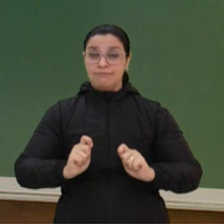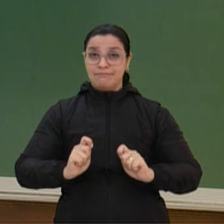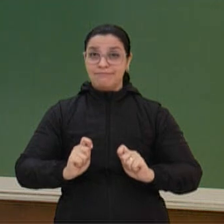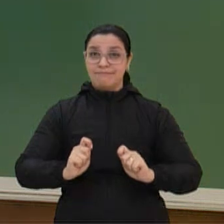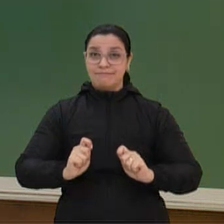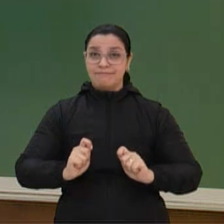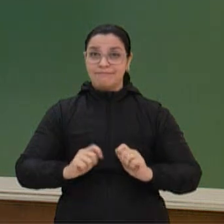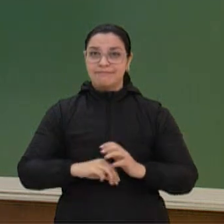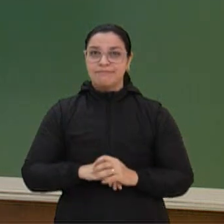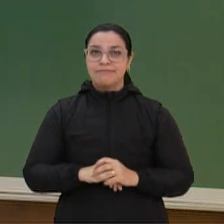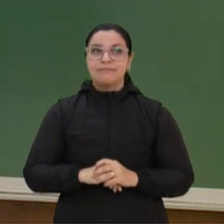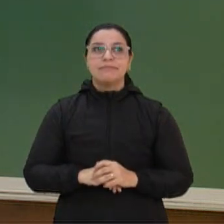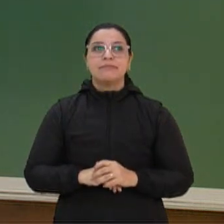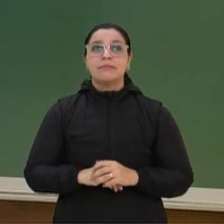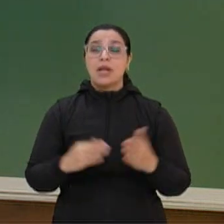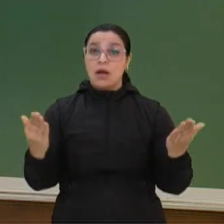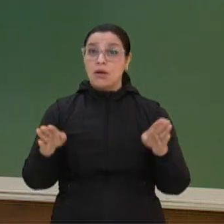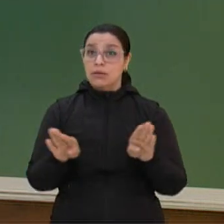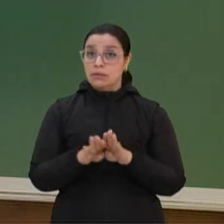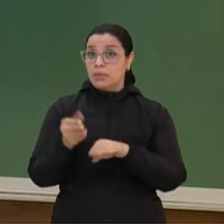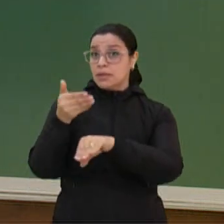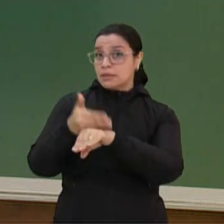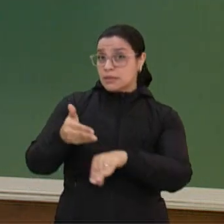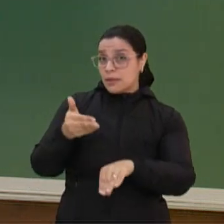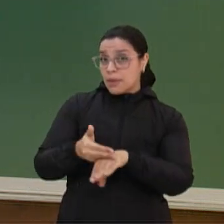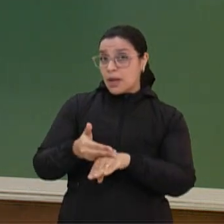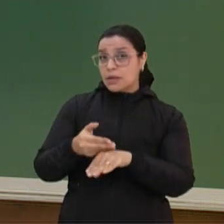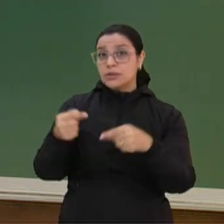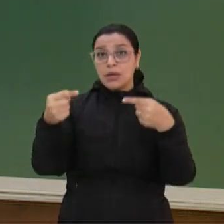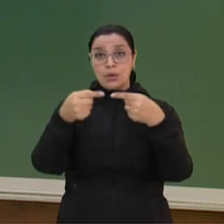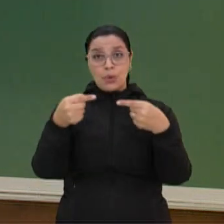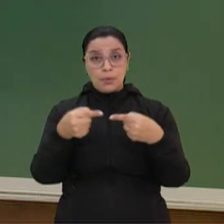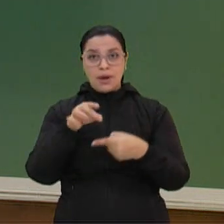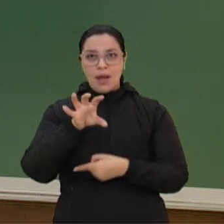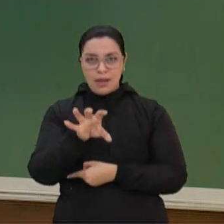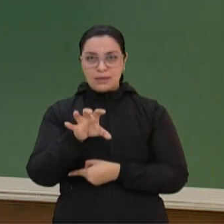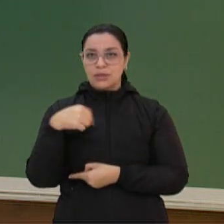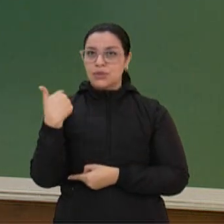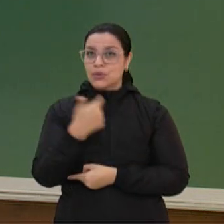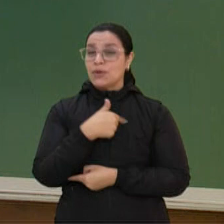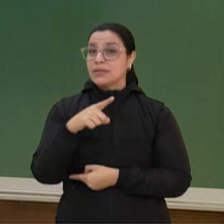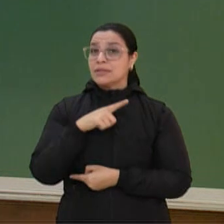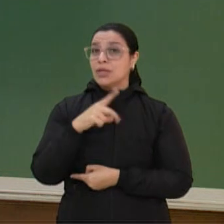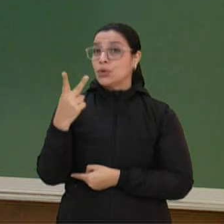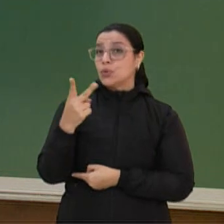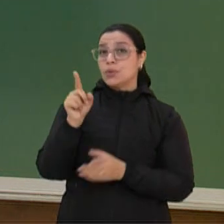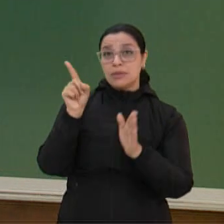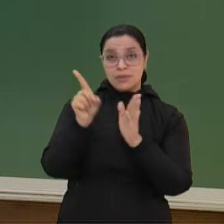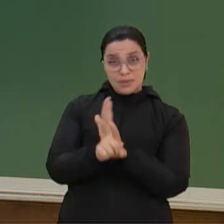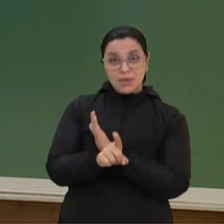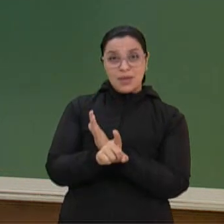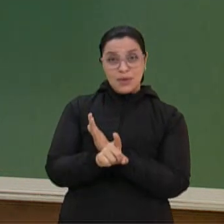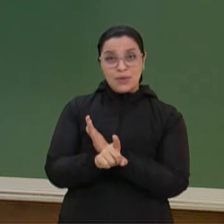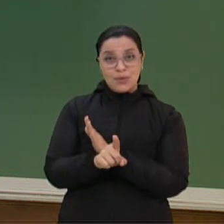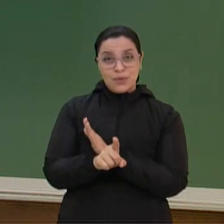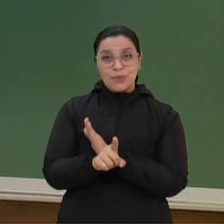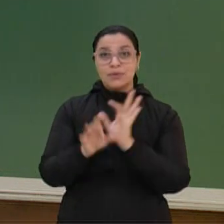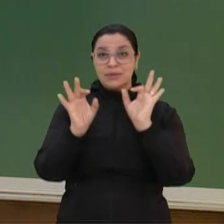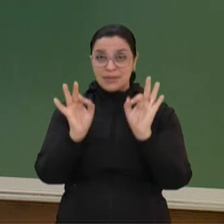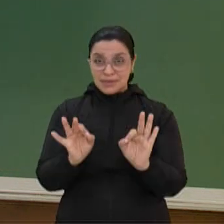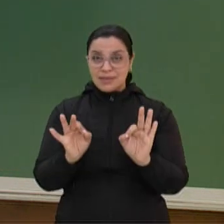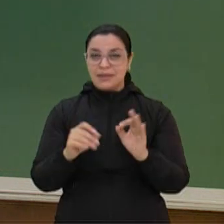reunião. Neste exercício, nós tivemos duas questões